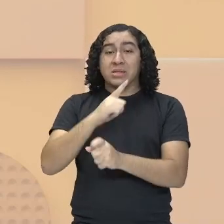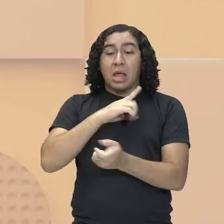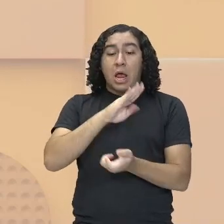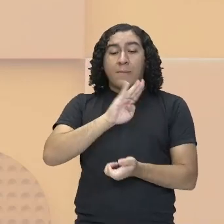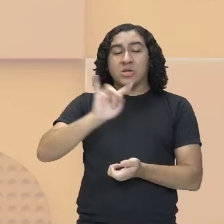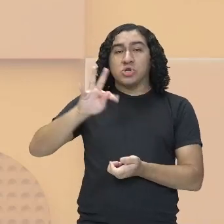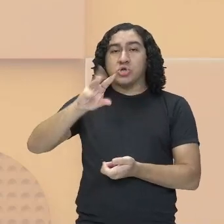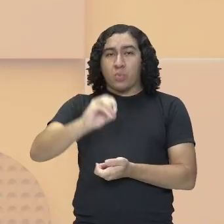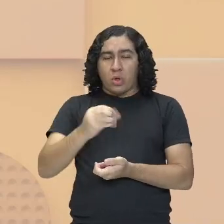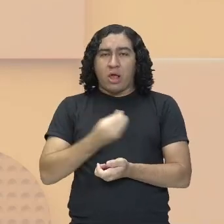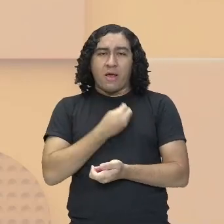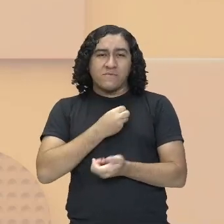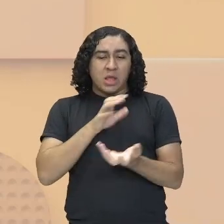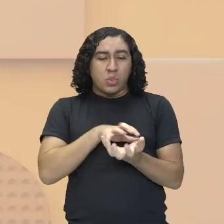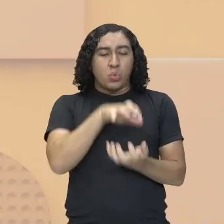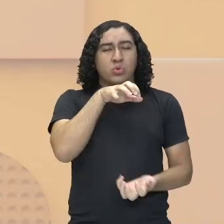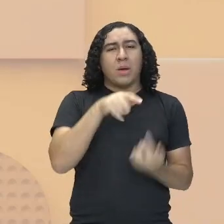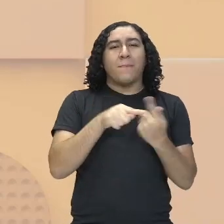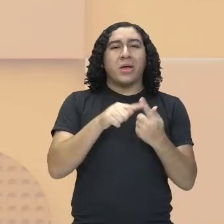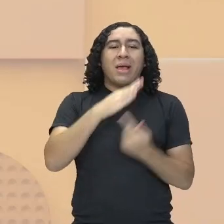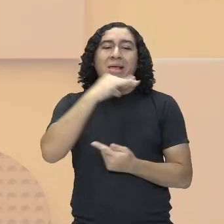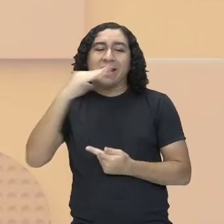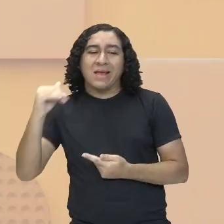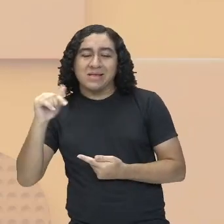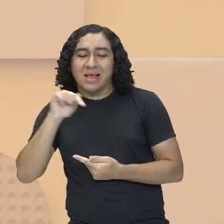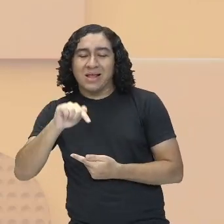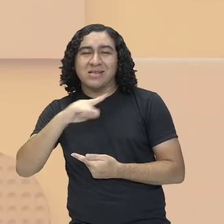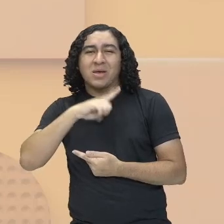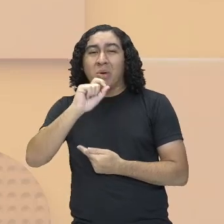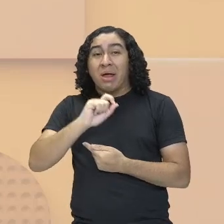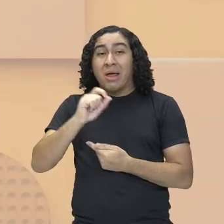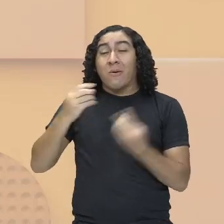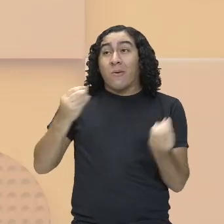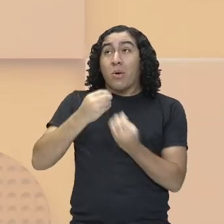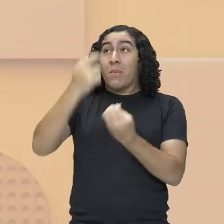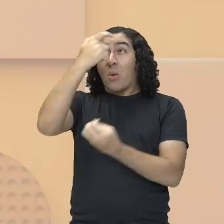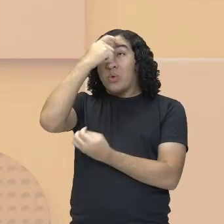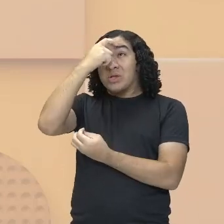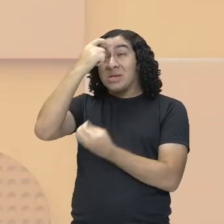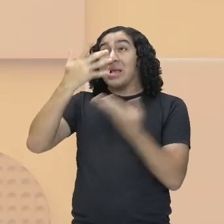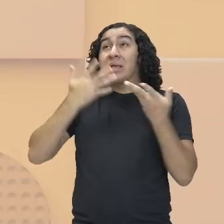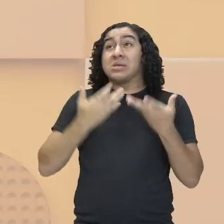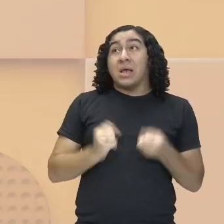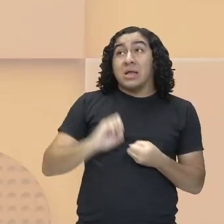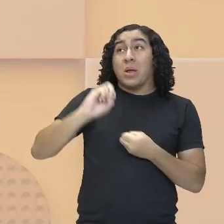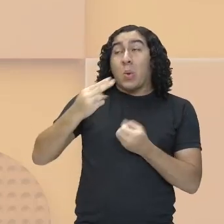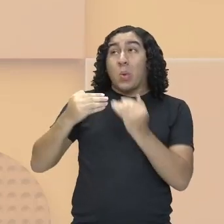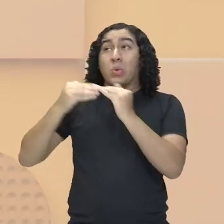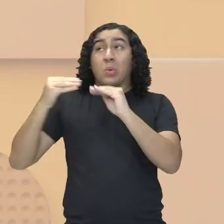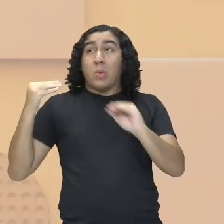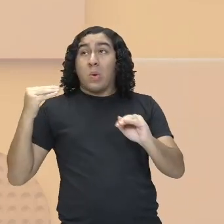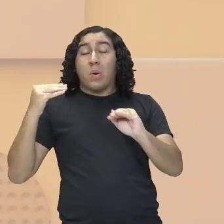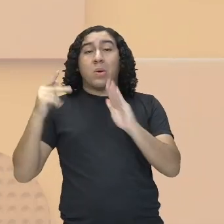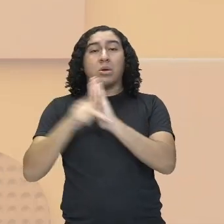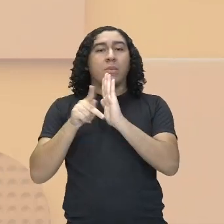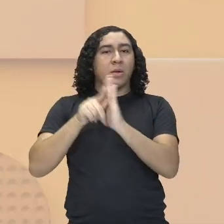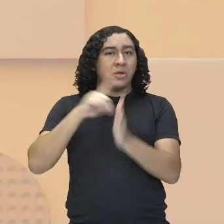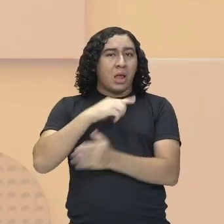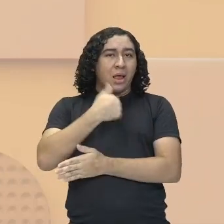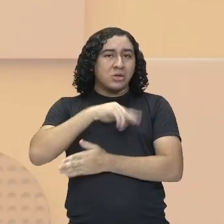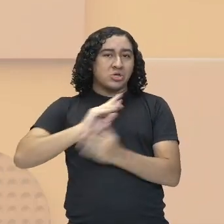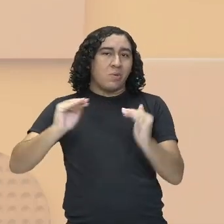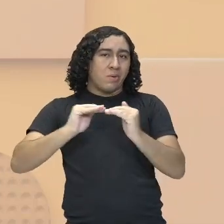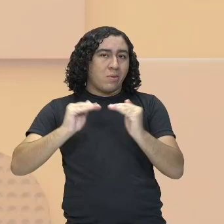eles acreditavam que uma criança, ela não tinha ali discernimento para aceitar ou não ali estar naquela